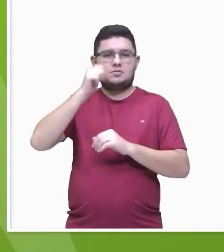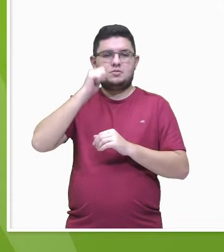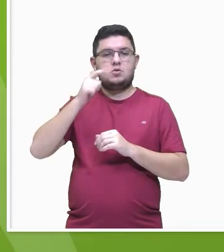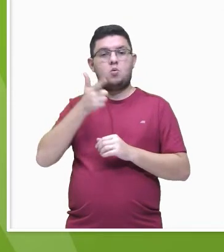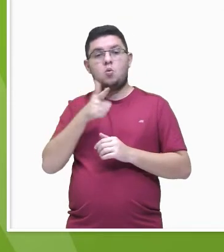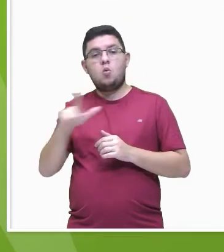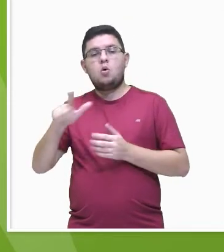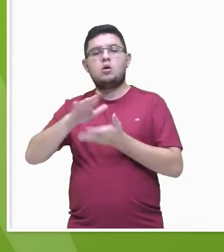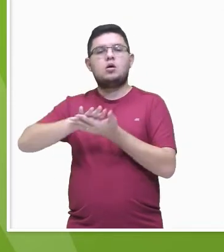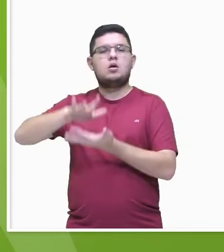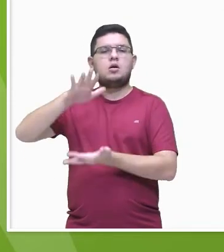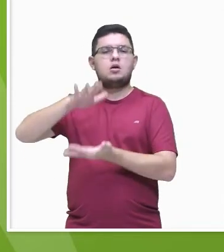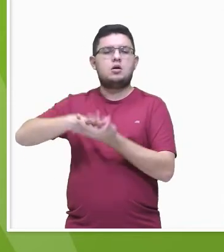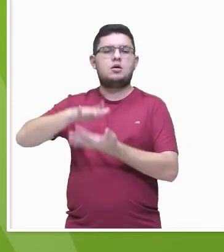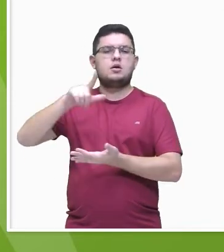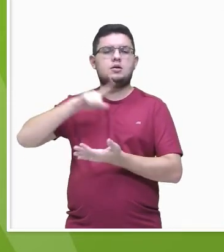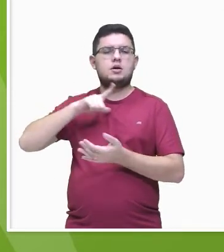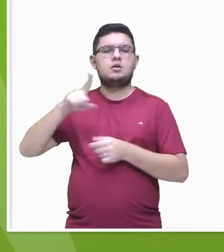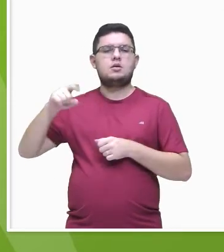está doando os